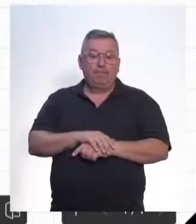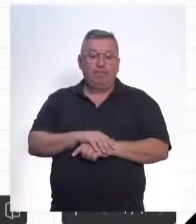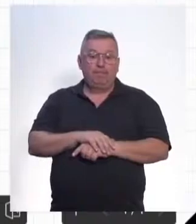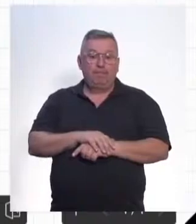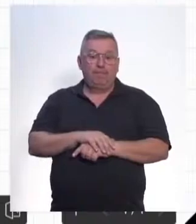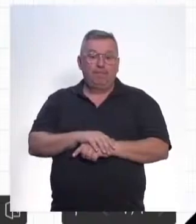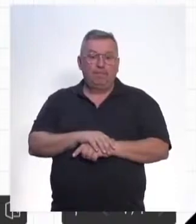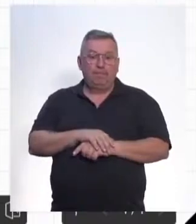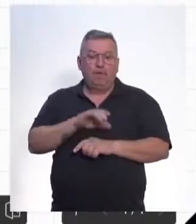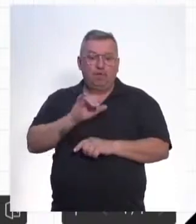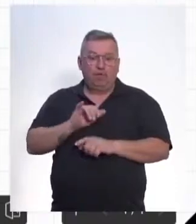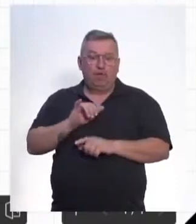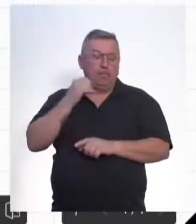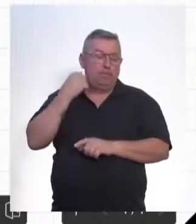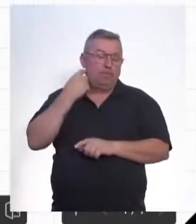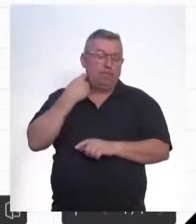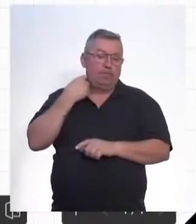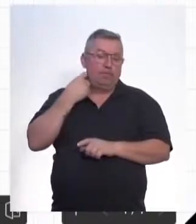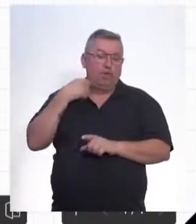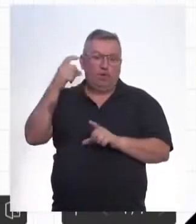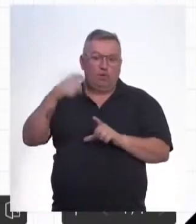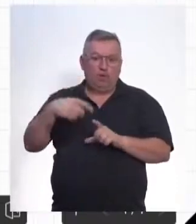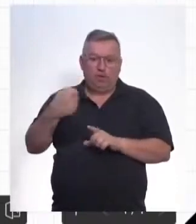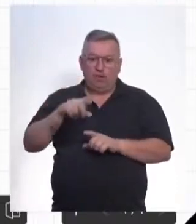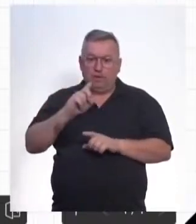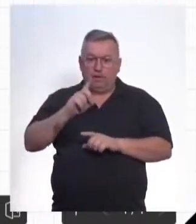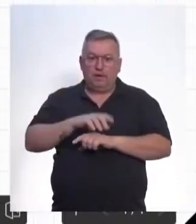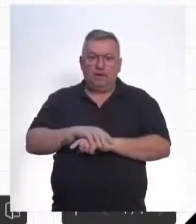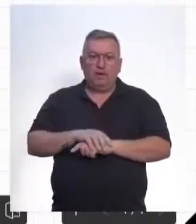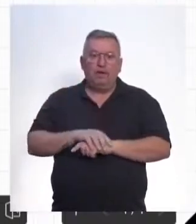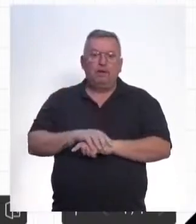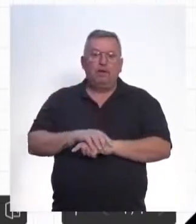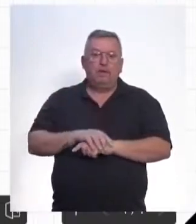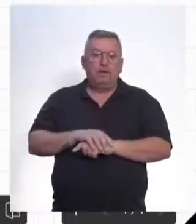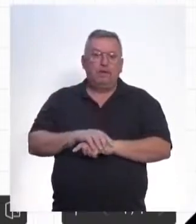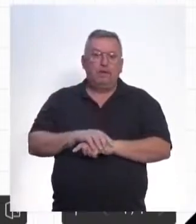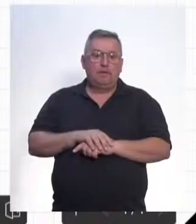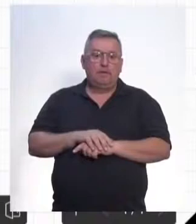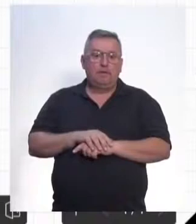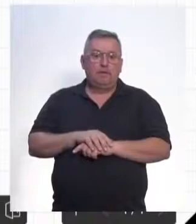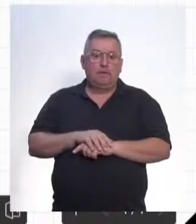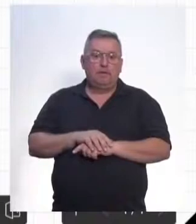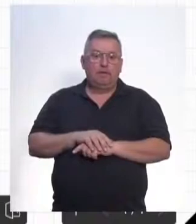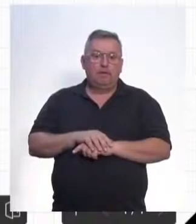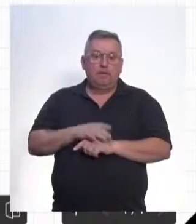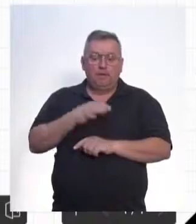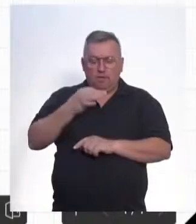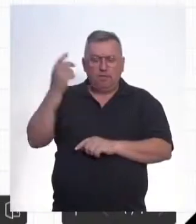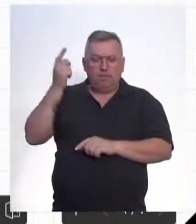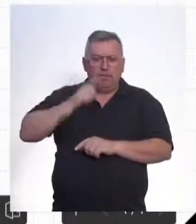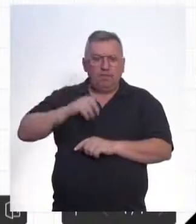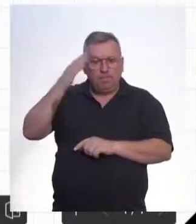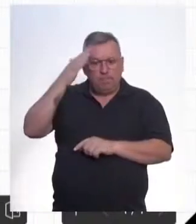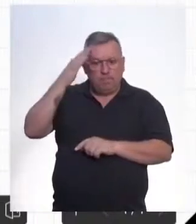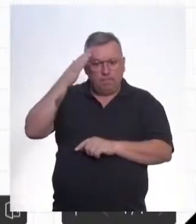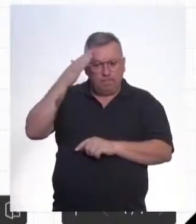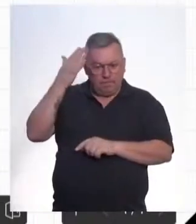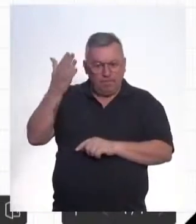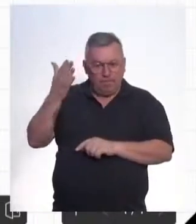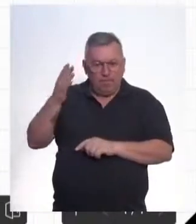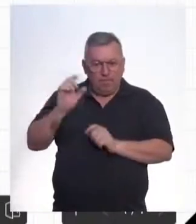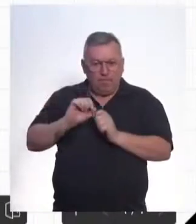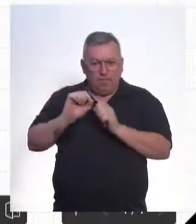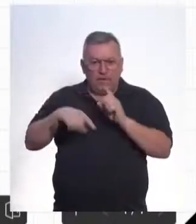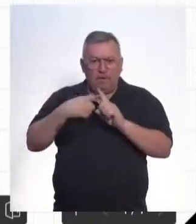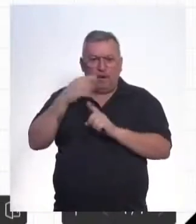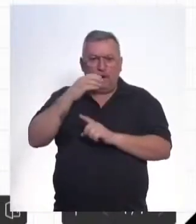é no Y? É só no Y, no tá. X não precisa. Tá. Menos 4, bom. Acho que eles compreenderam essa ideia, então eu vou aqui um pouquinho